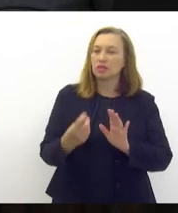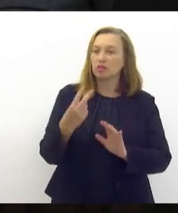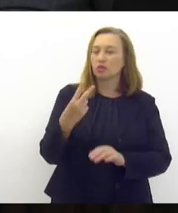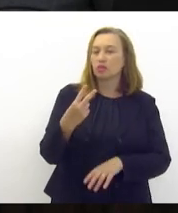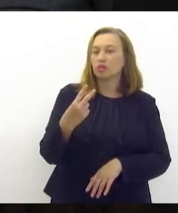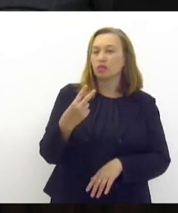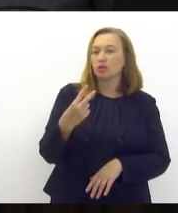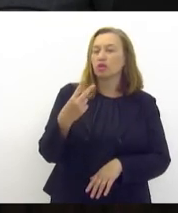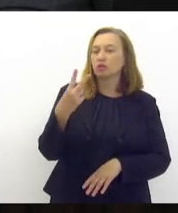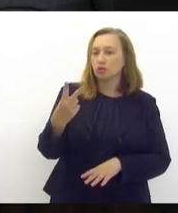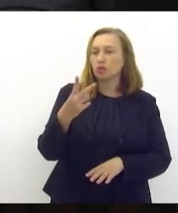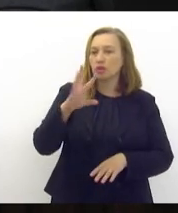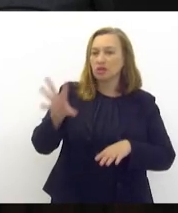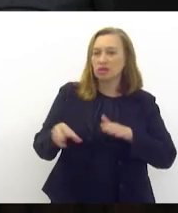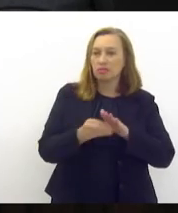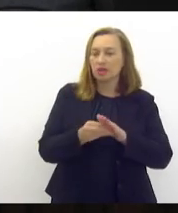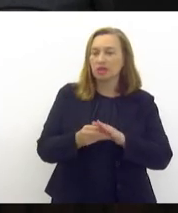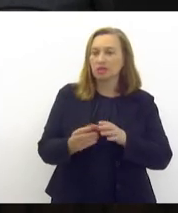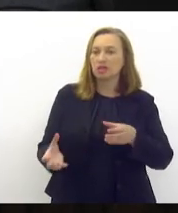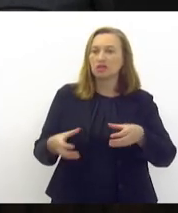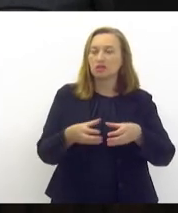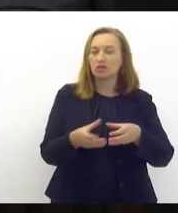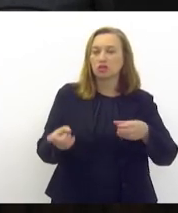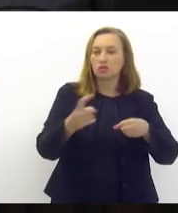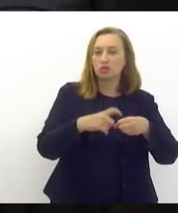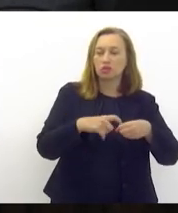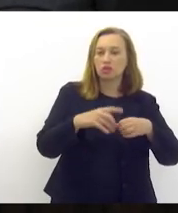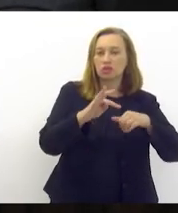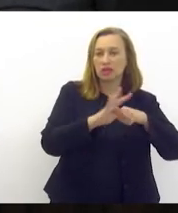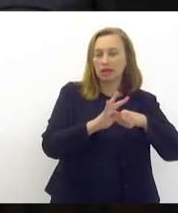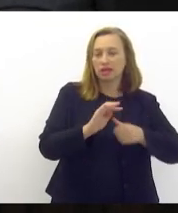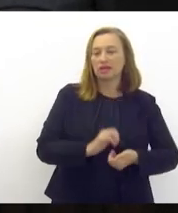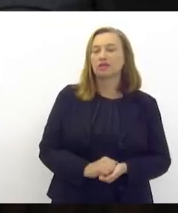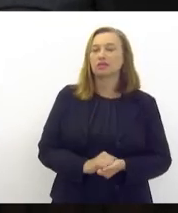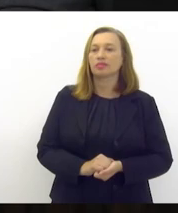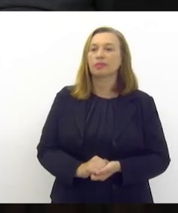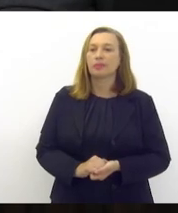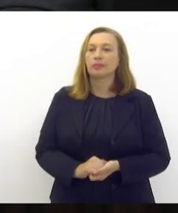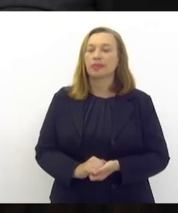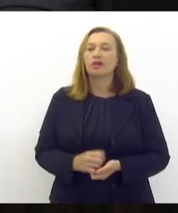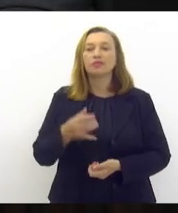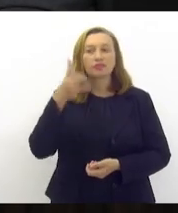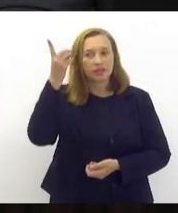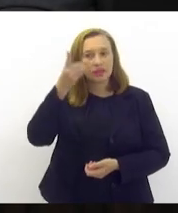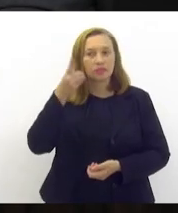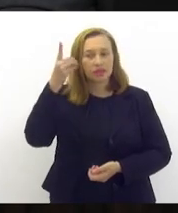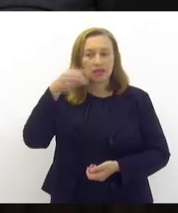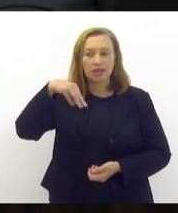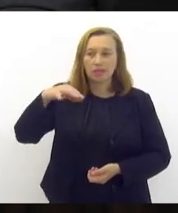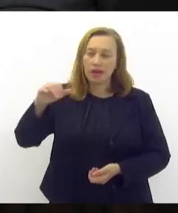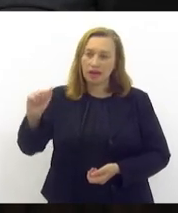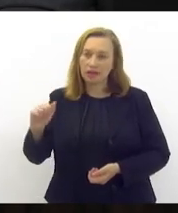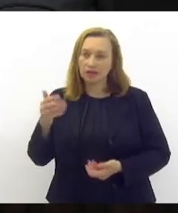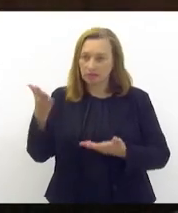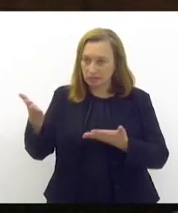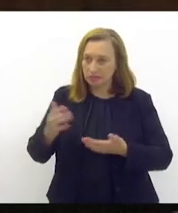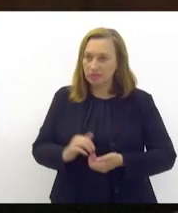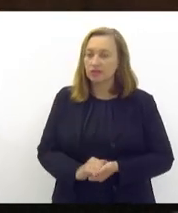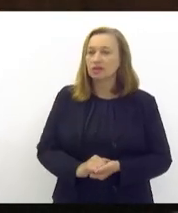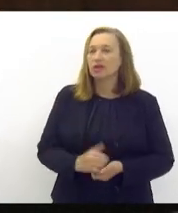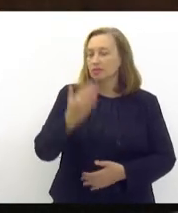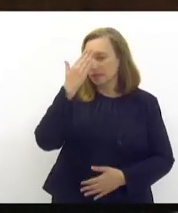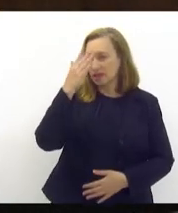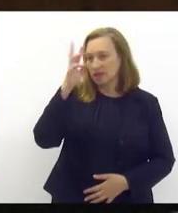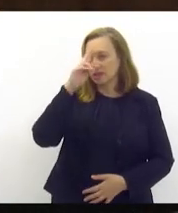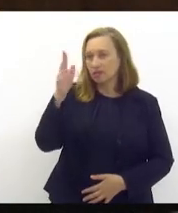recebeu duas emendas e retorna às comissões técnicas. Deputada Marina, autora, por favor.